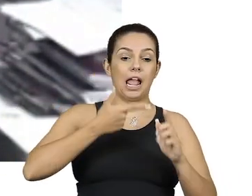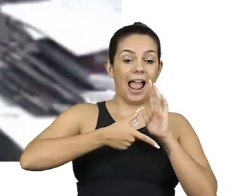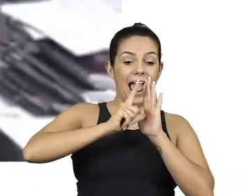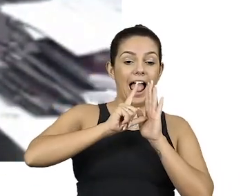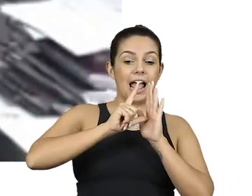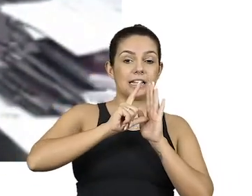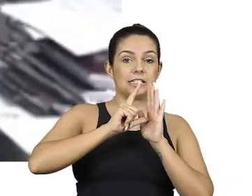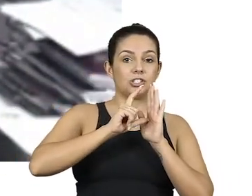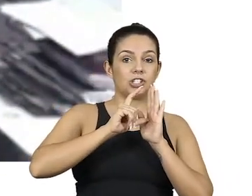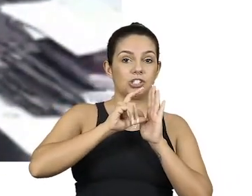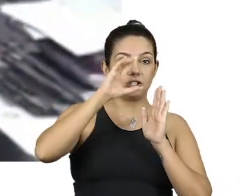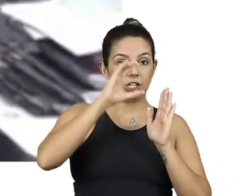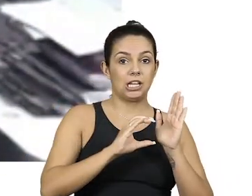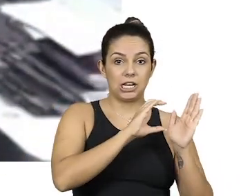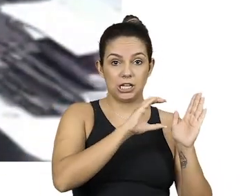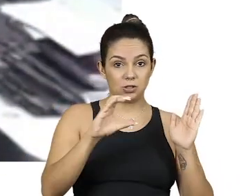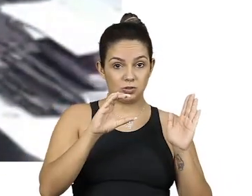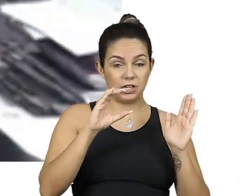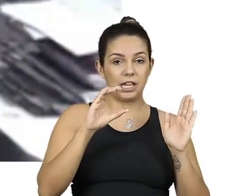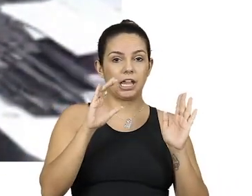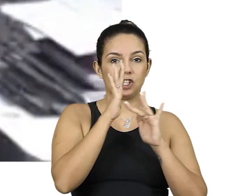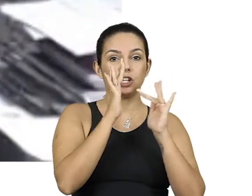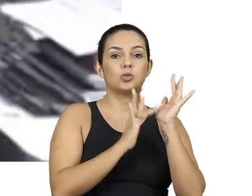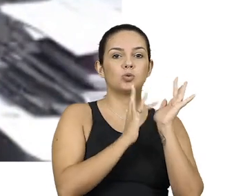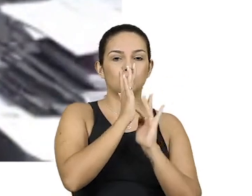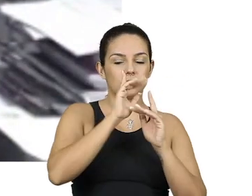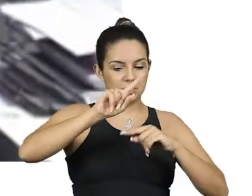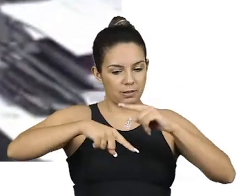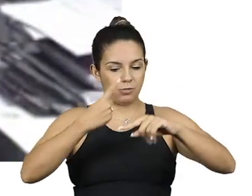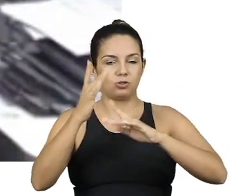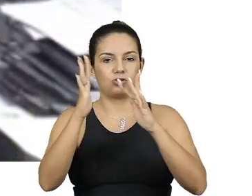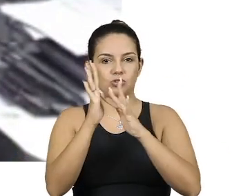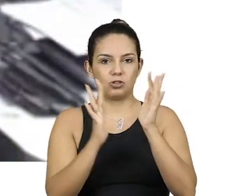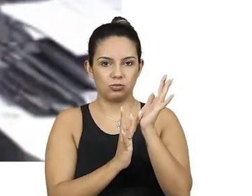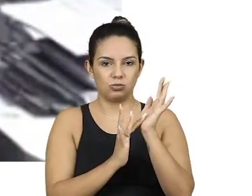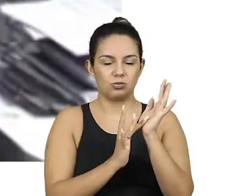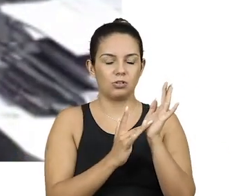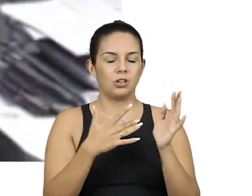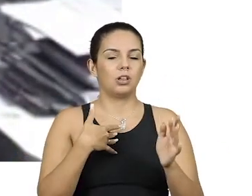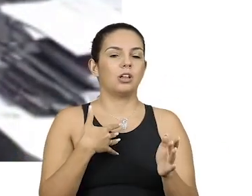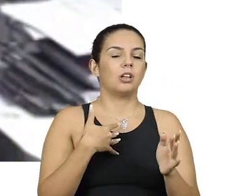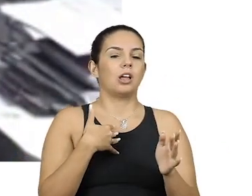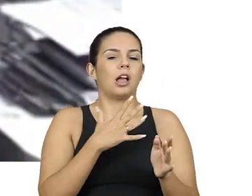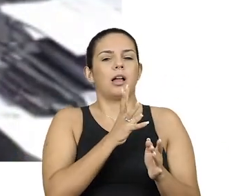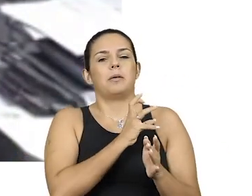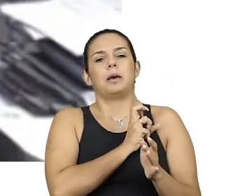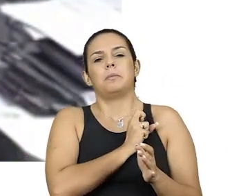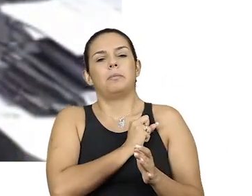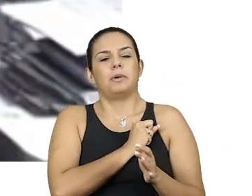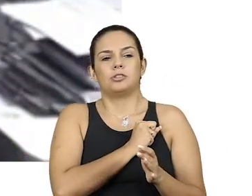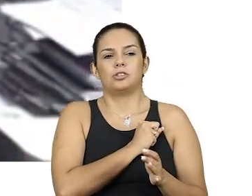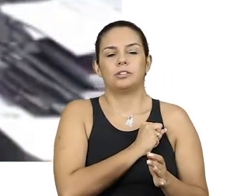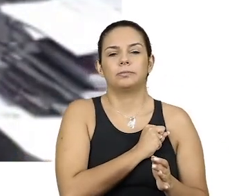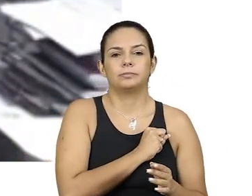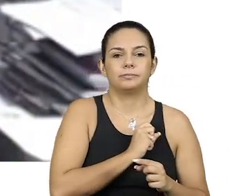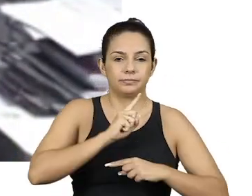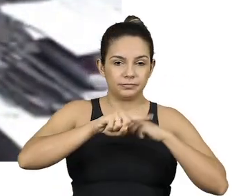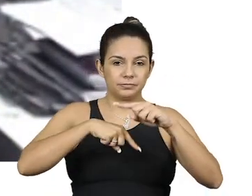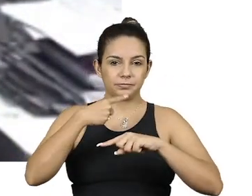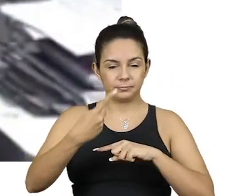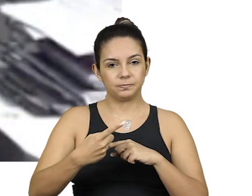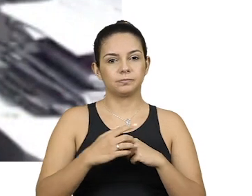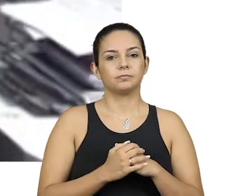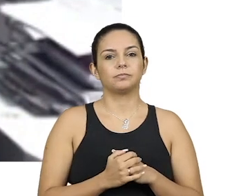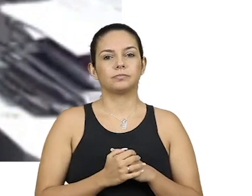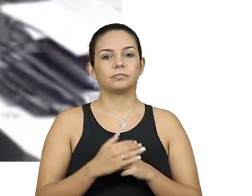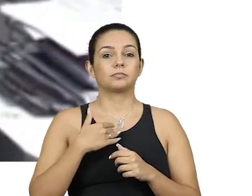chinesa. Fui tomada por uma paixão absoluta. E depois, meu